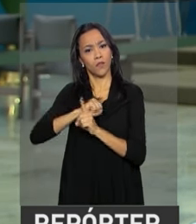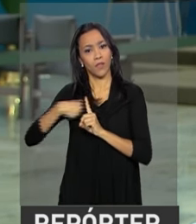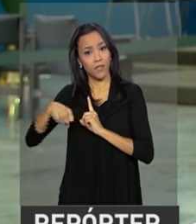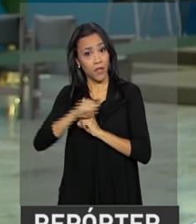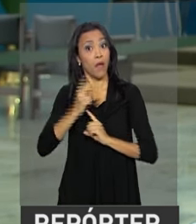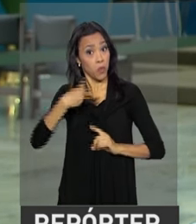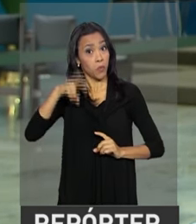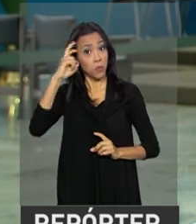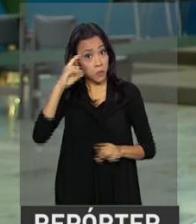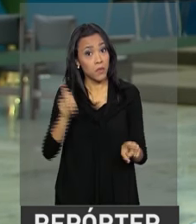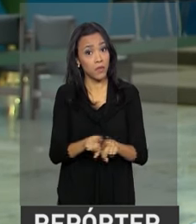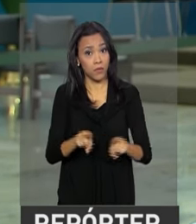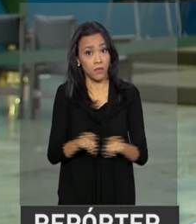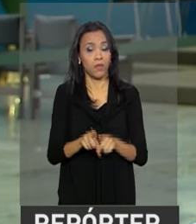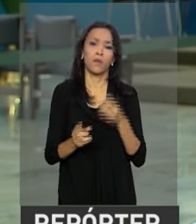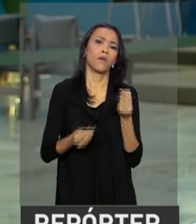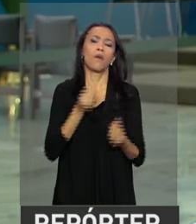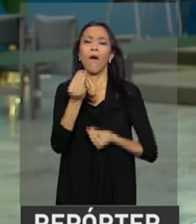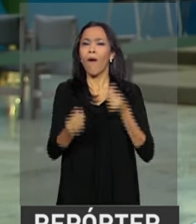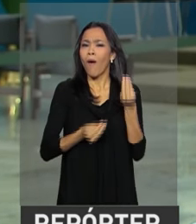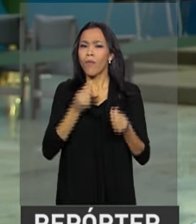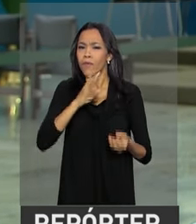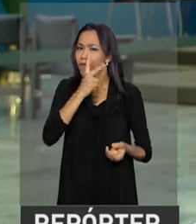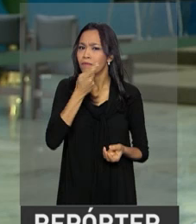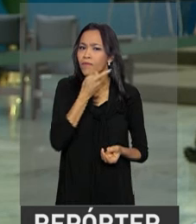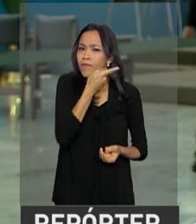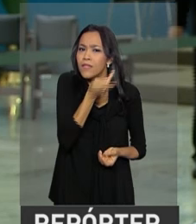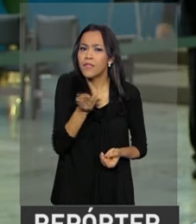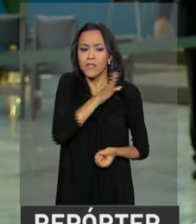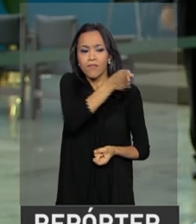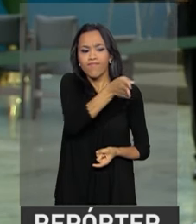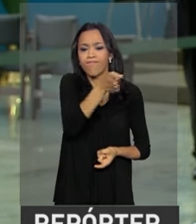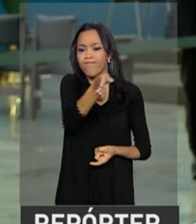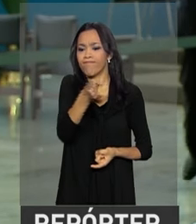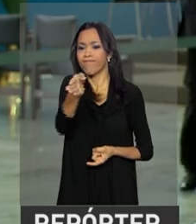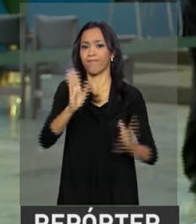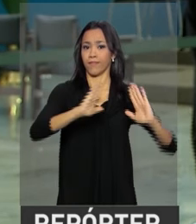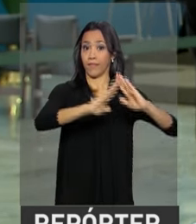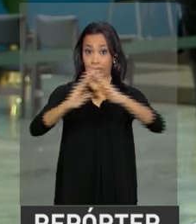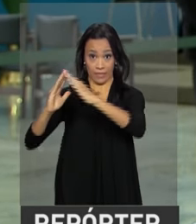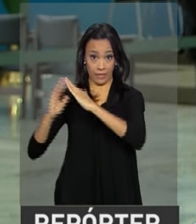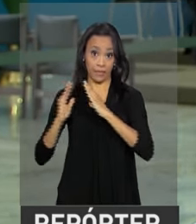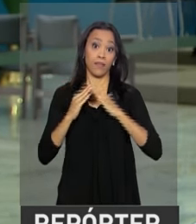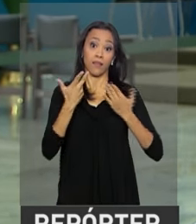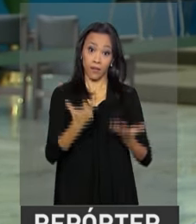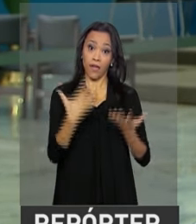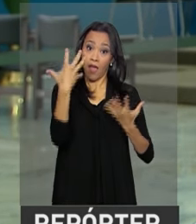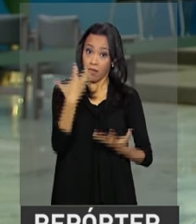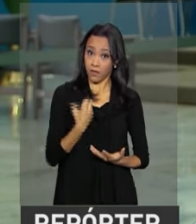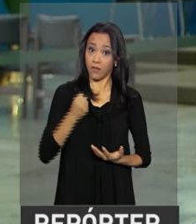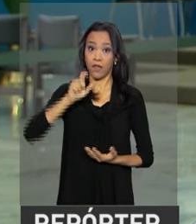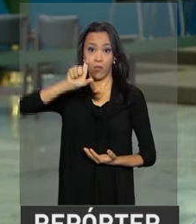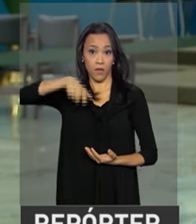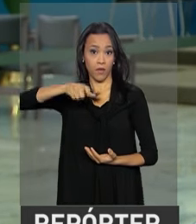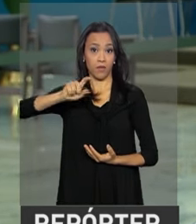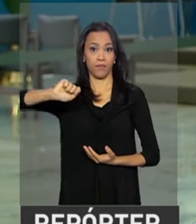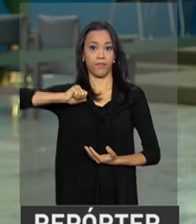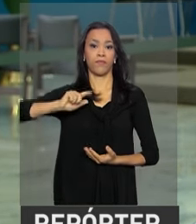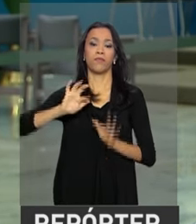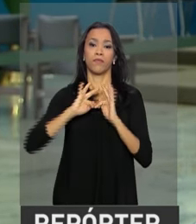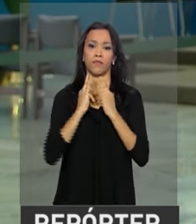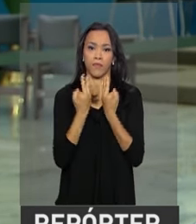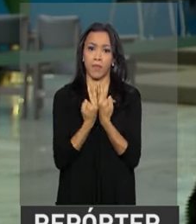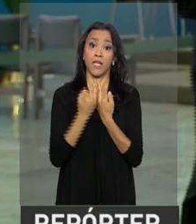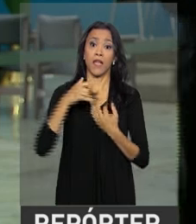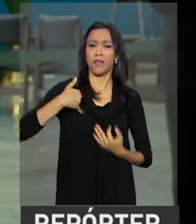e de cultura, inclusive por meio de visitas domiciliares às famílias atendidas pelo programa. Segundo especialistas, essa